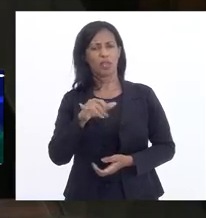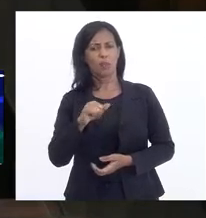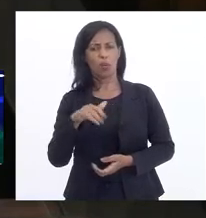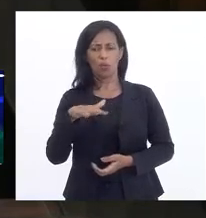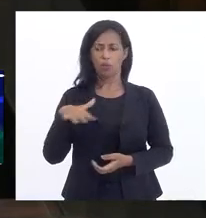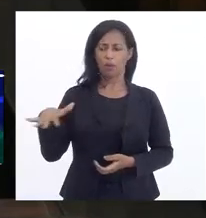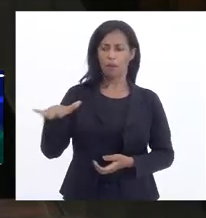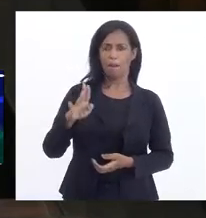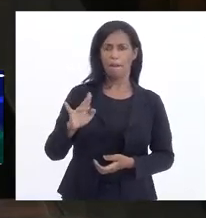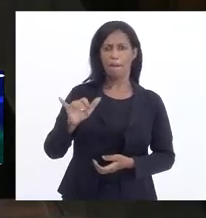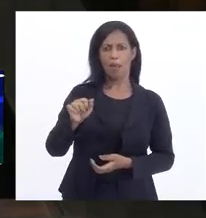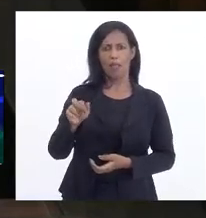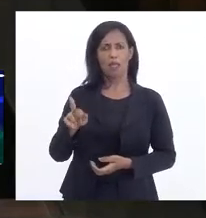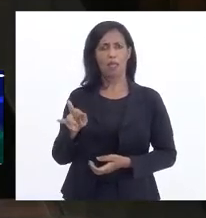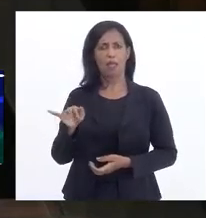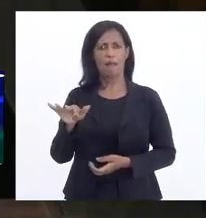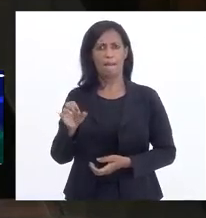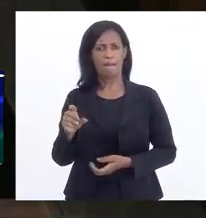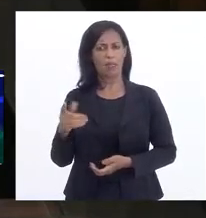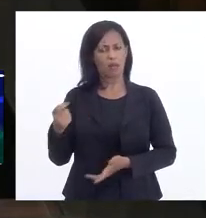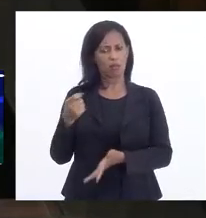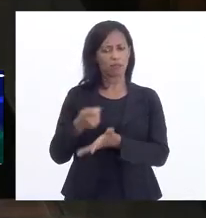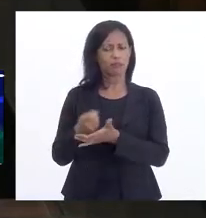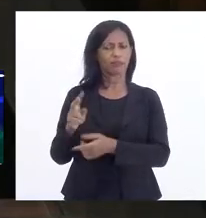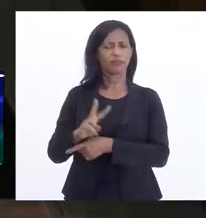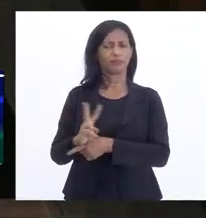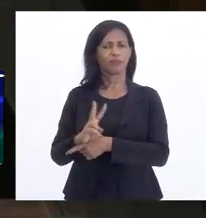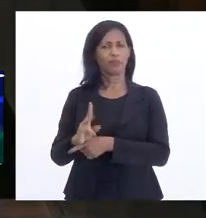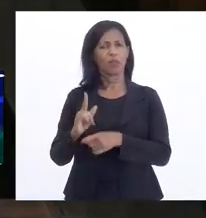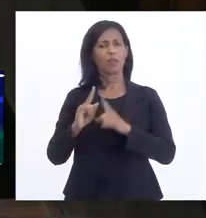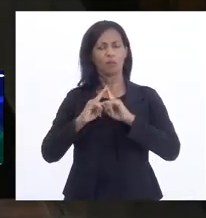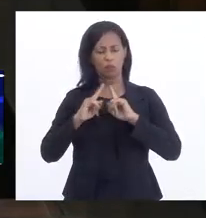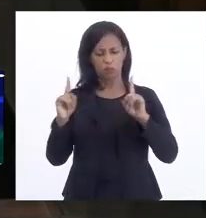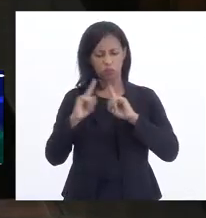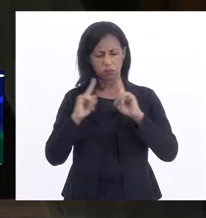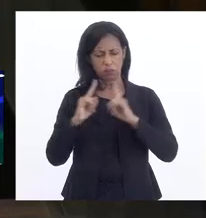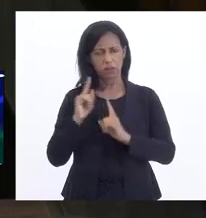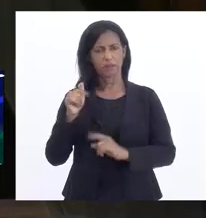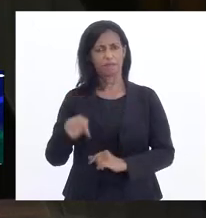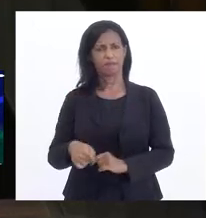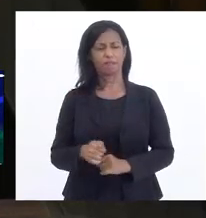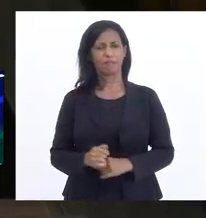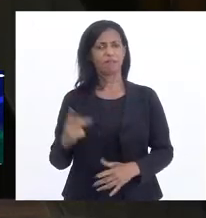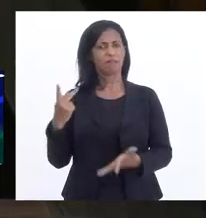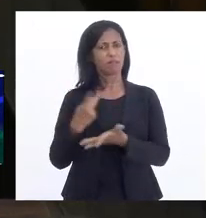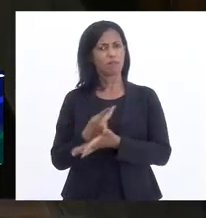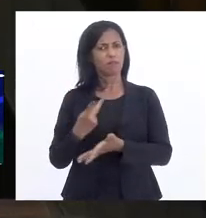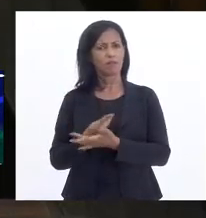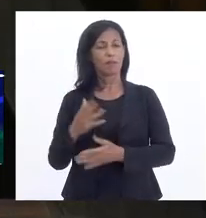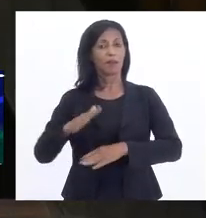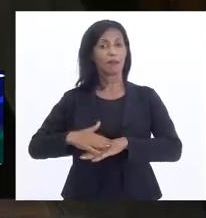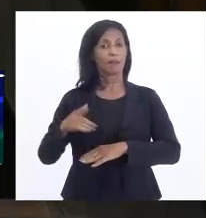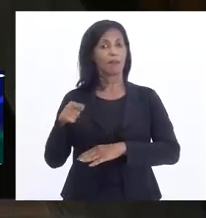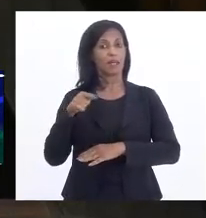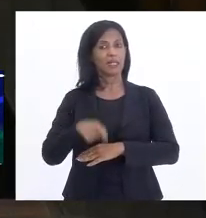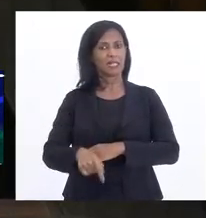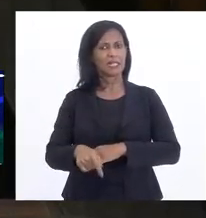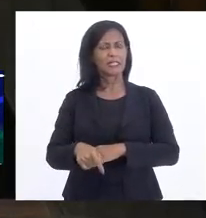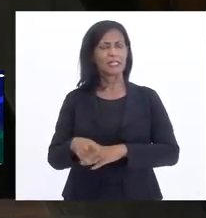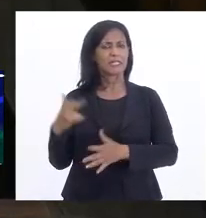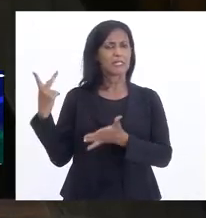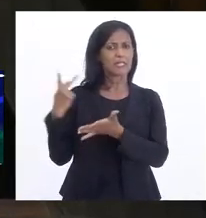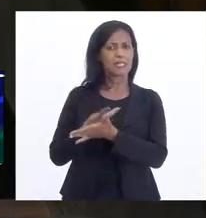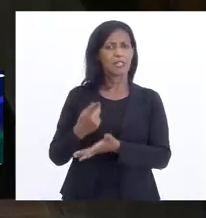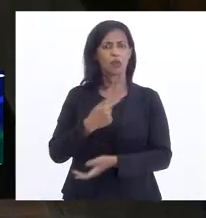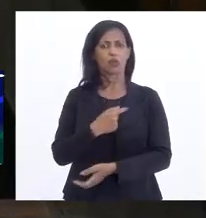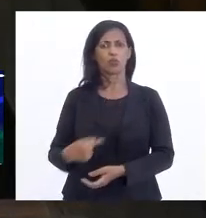Ribeira. Nós vamos aqui nos manter vigilantes e denunciando esta aberração, mais este monstrengo